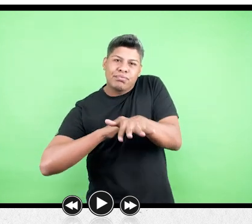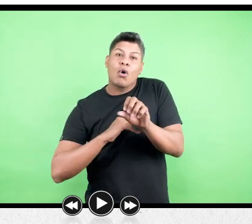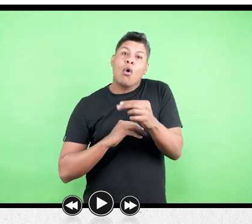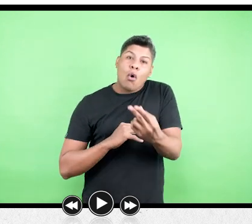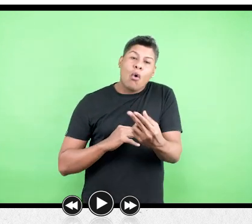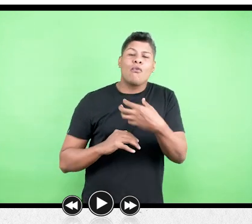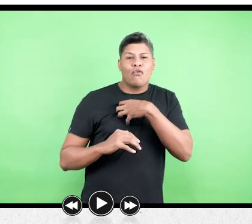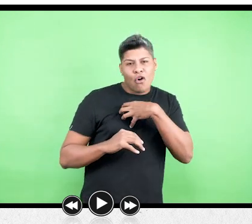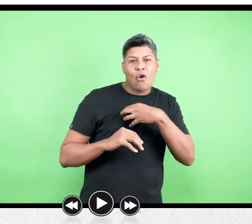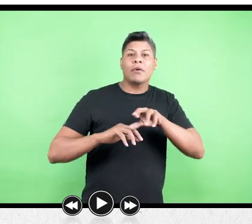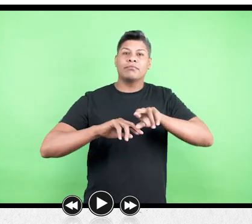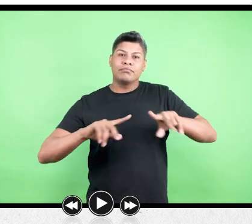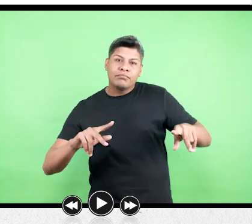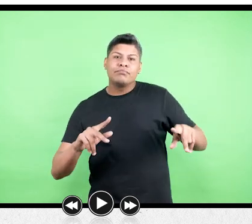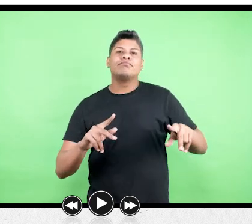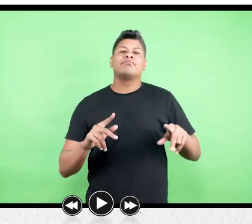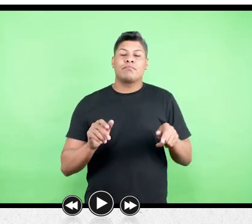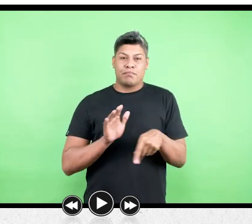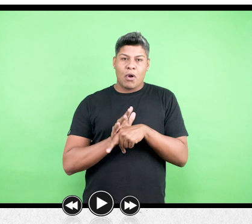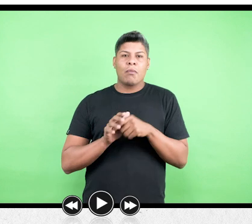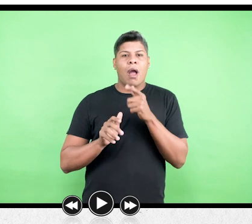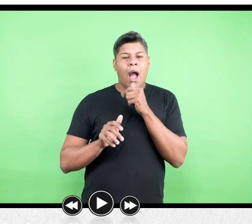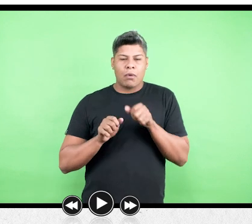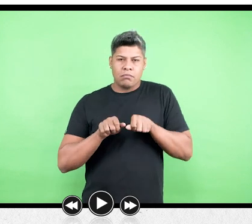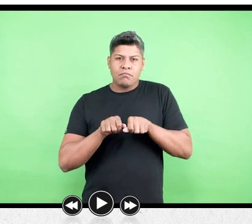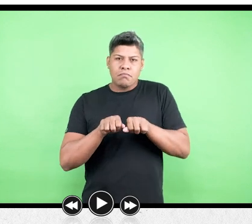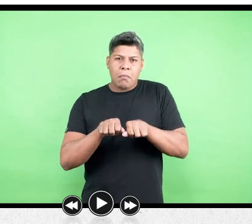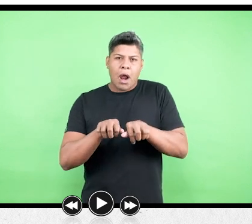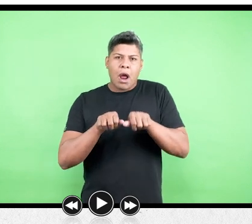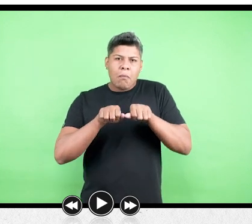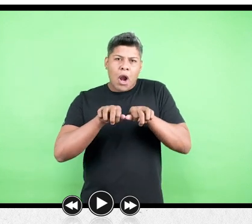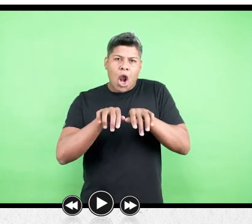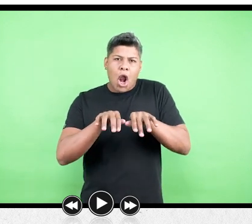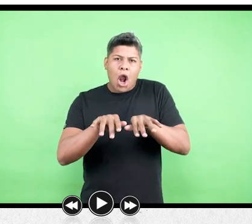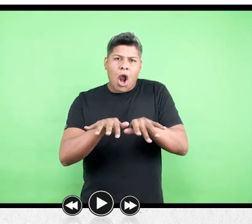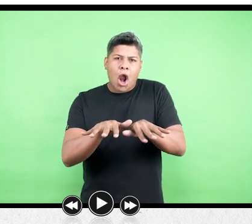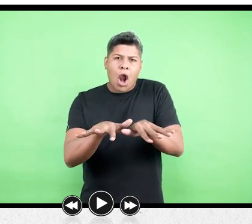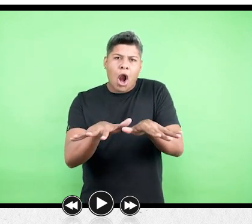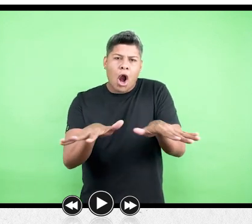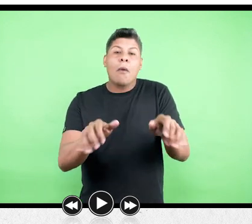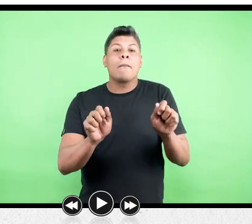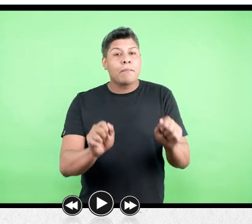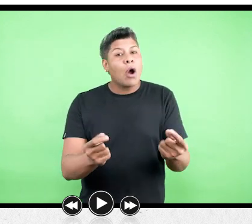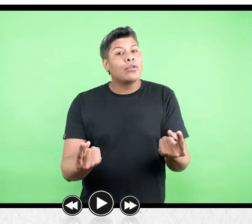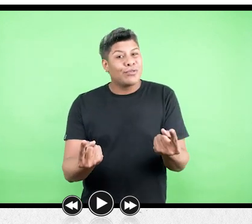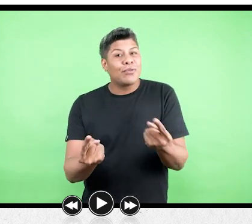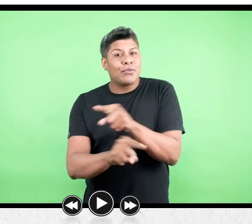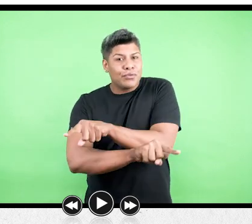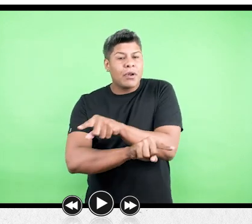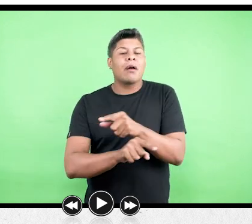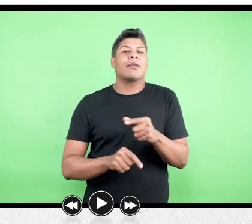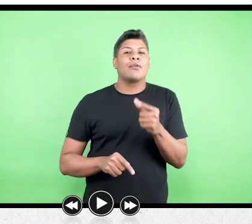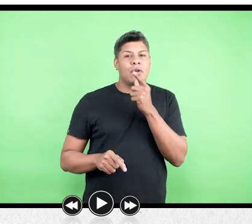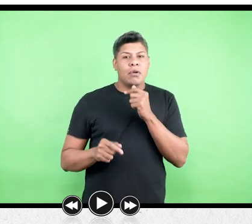forma distribuída ao longo de um curso d'água. E em alguns casos pode ocorrer também o inverso, quando o rio vai